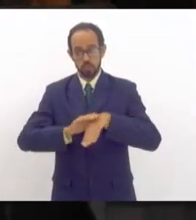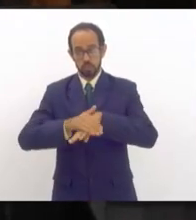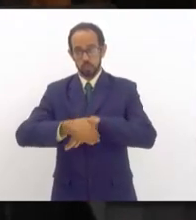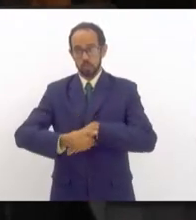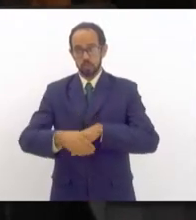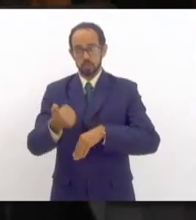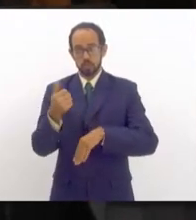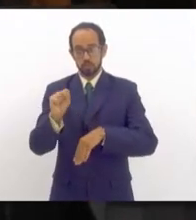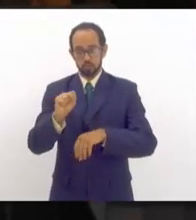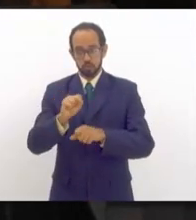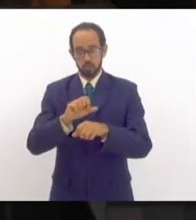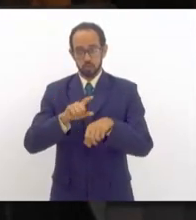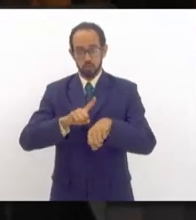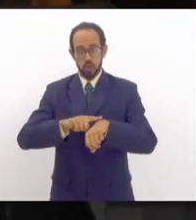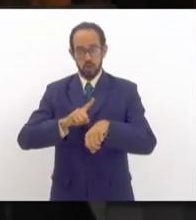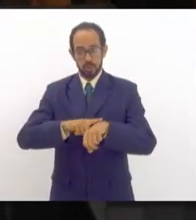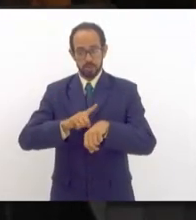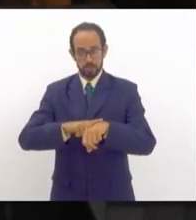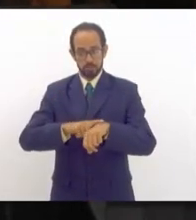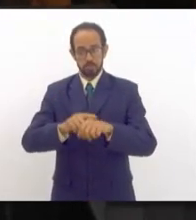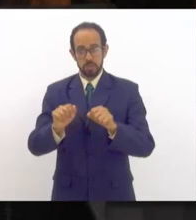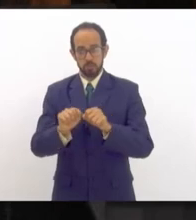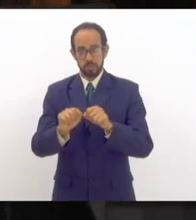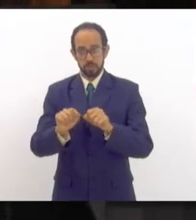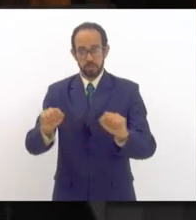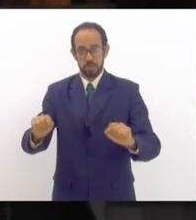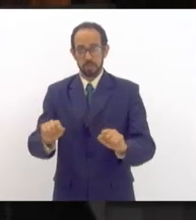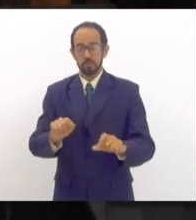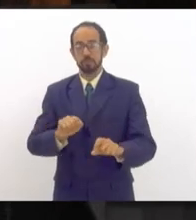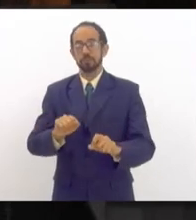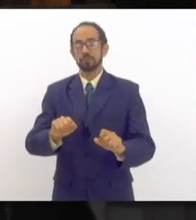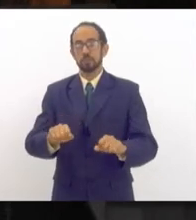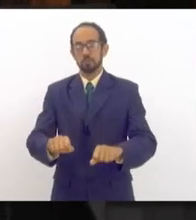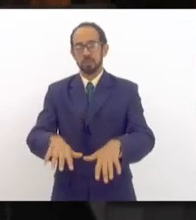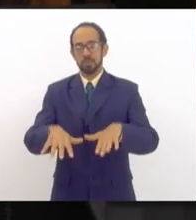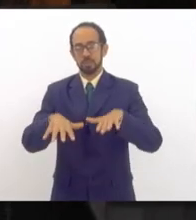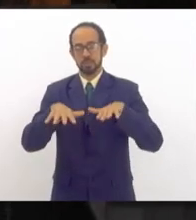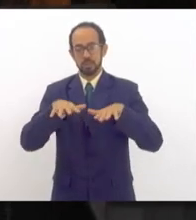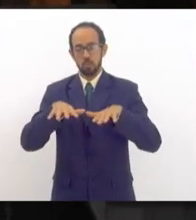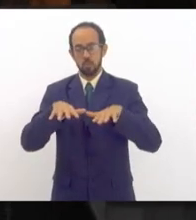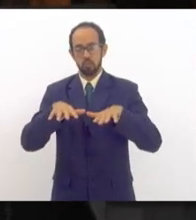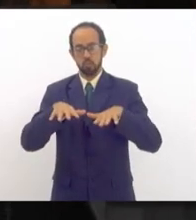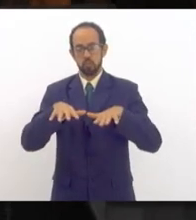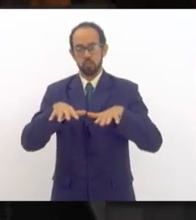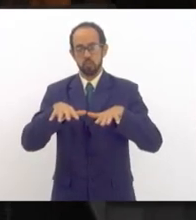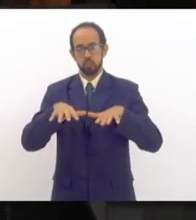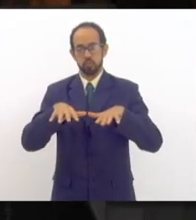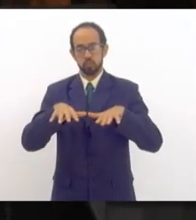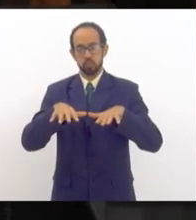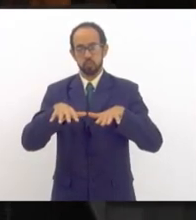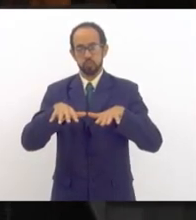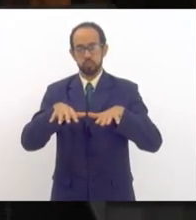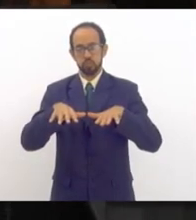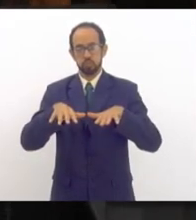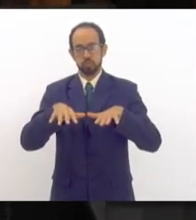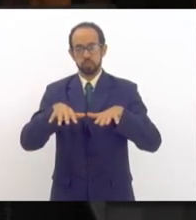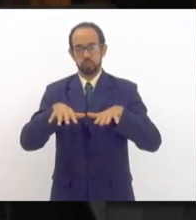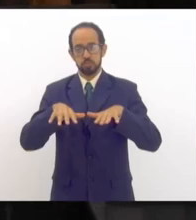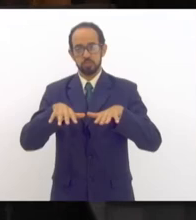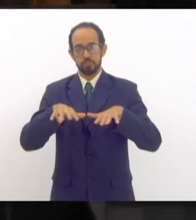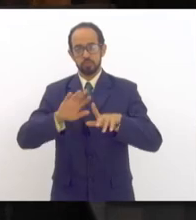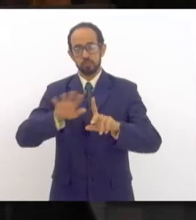das 18 horas a realização de uma sessão em que vamos